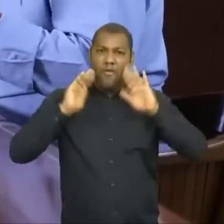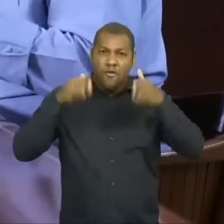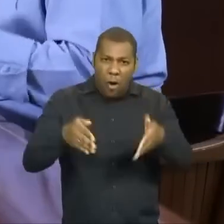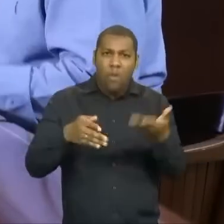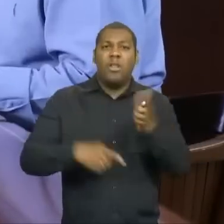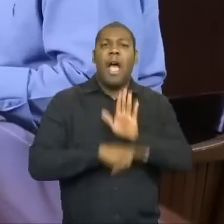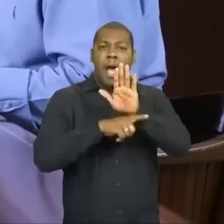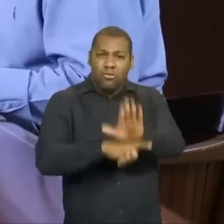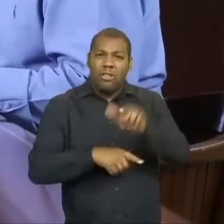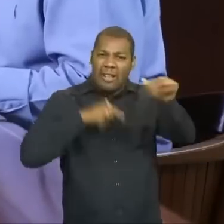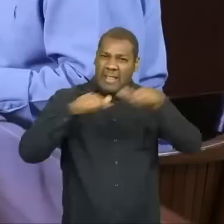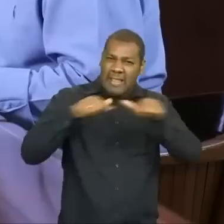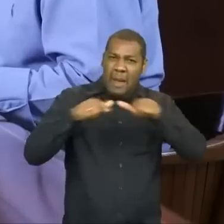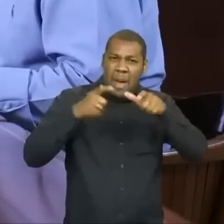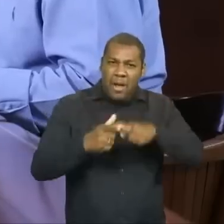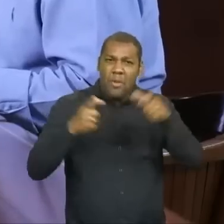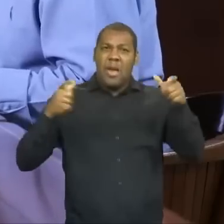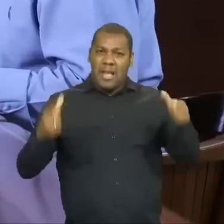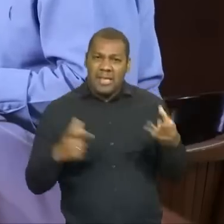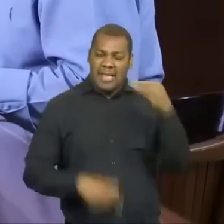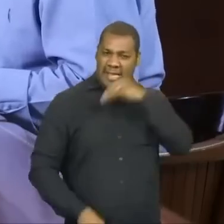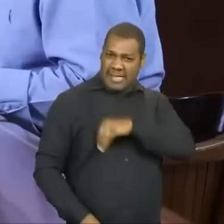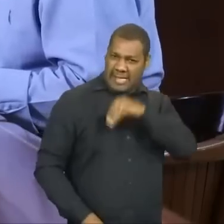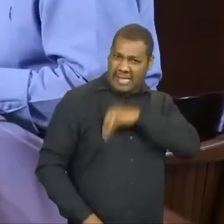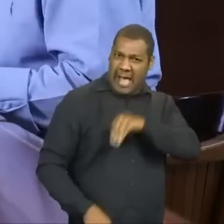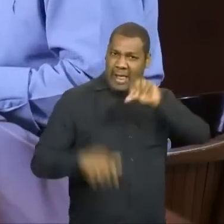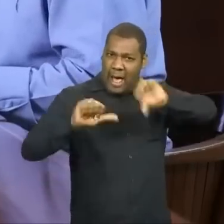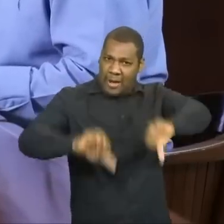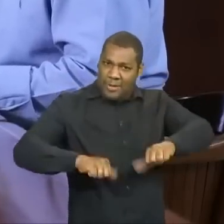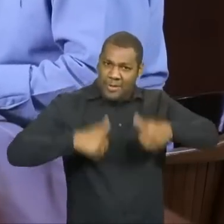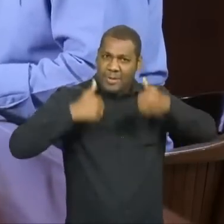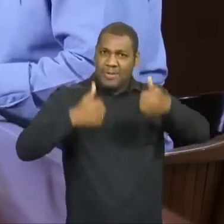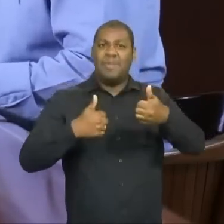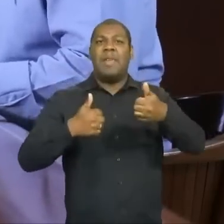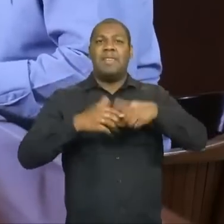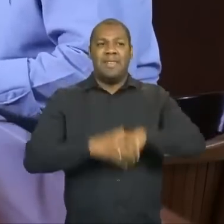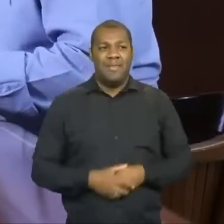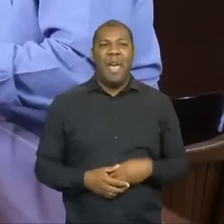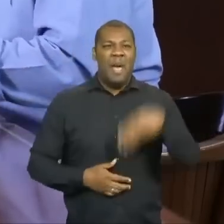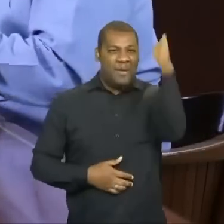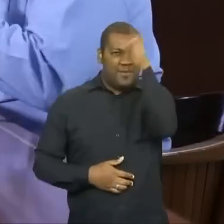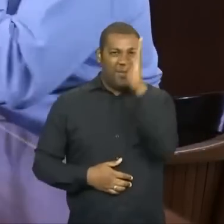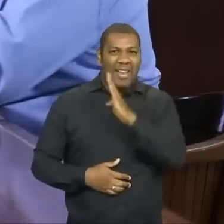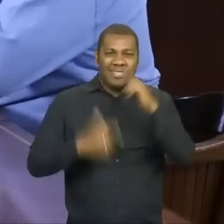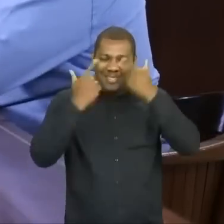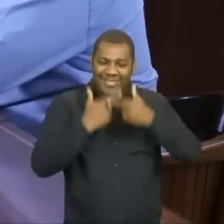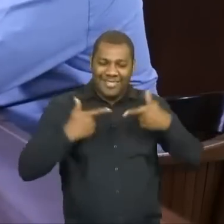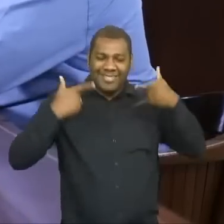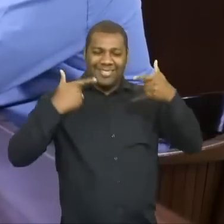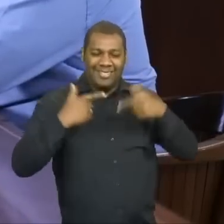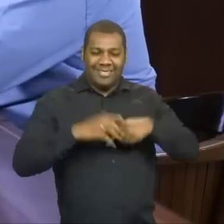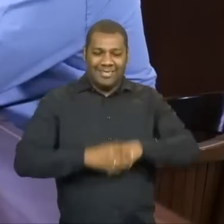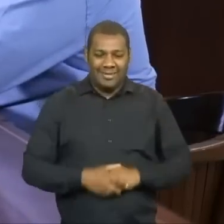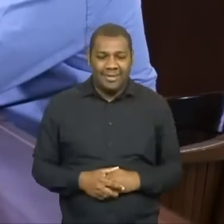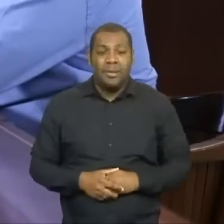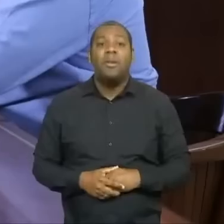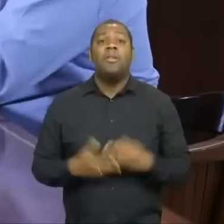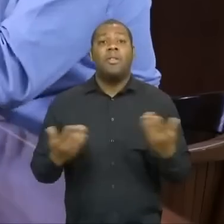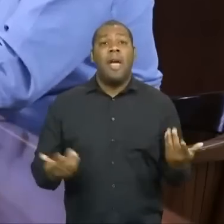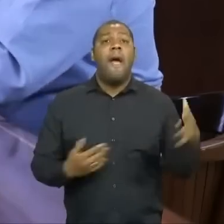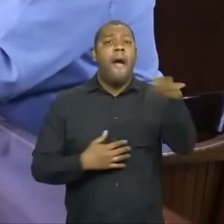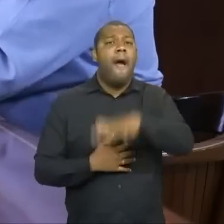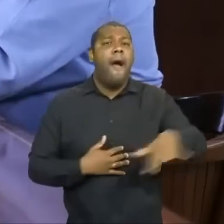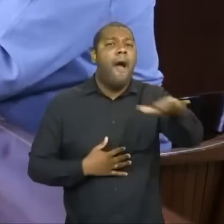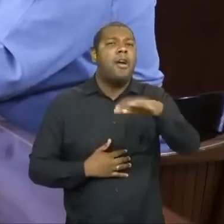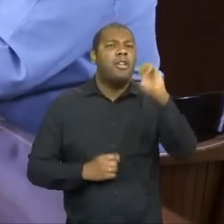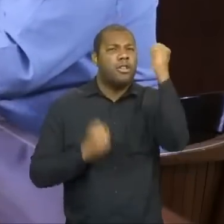e assim o país vai voltar a sorrir. Um setor que é muito rápido, porque uma das preocupações do senhor é a industrialização, né? A gente voltar